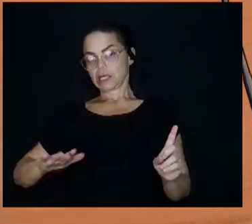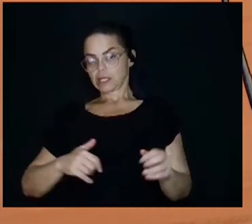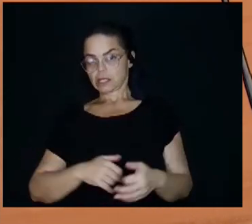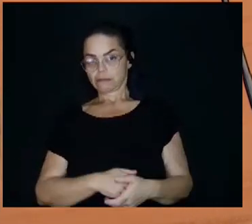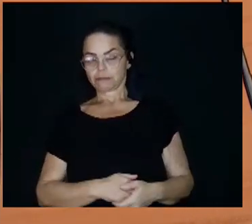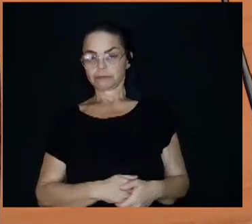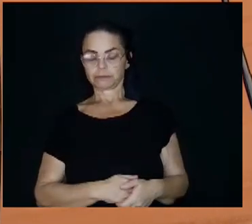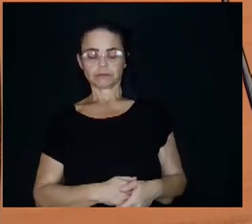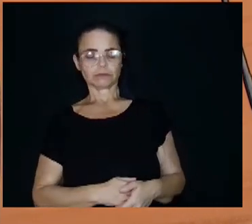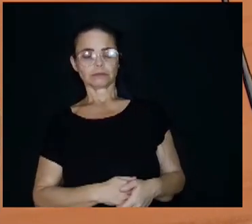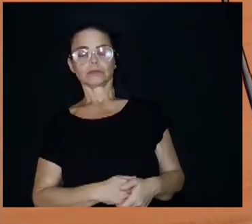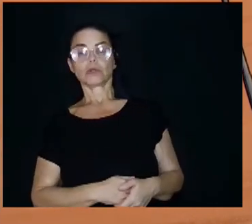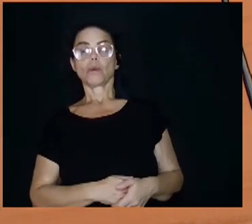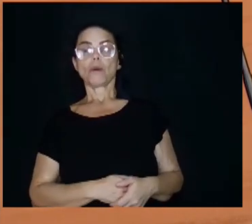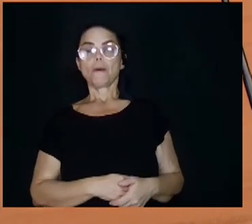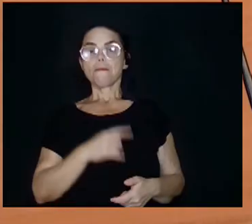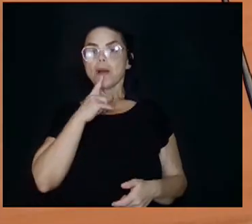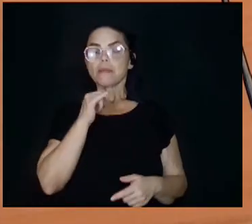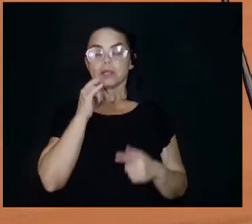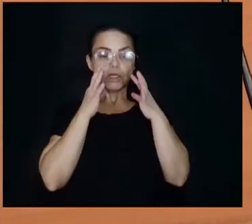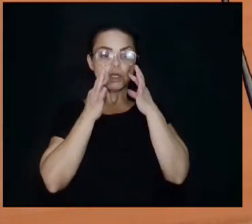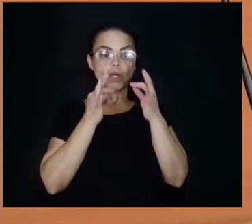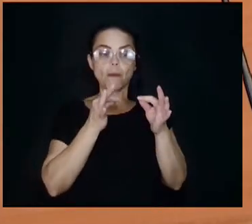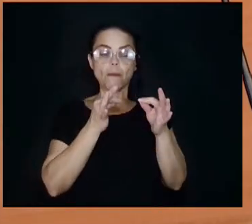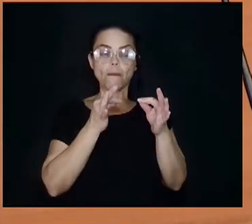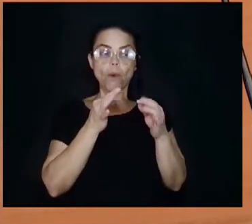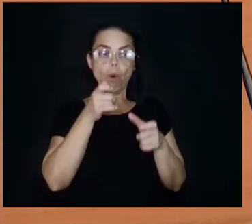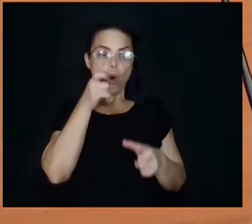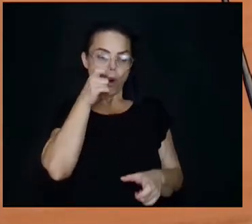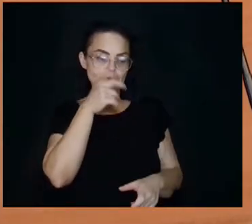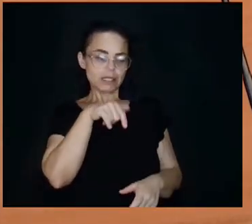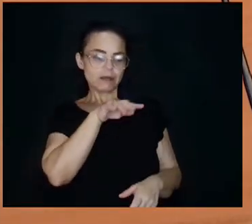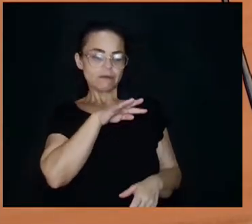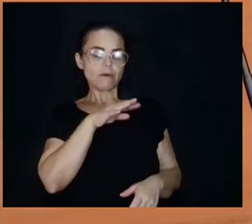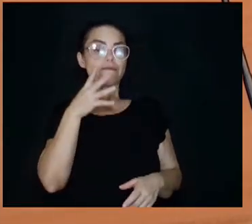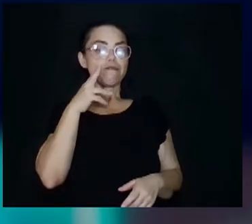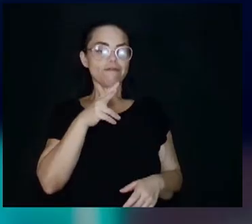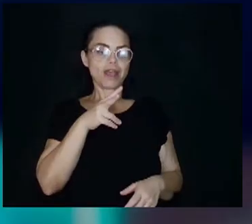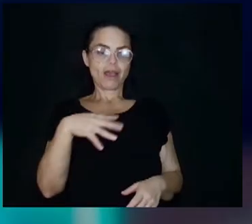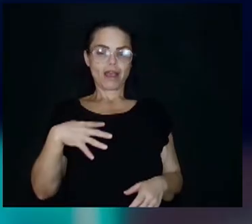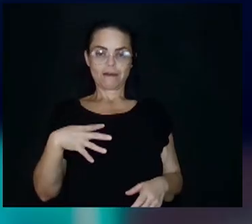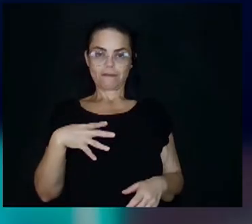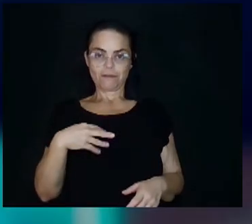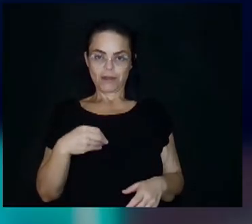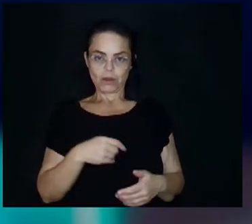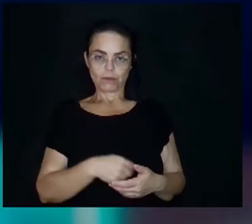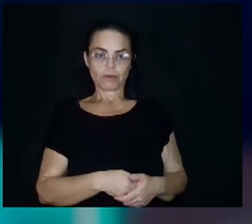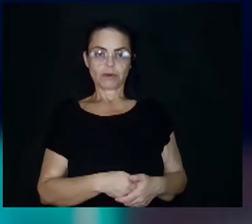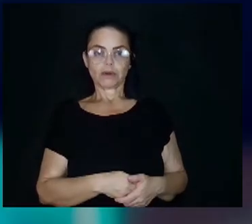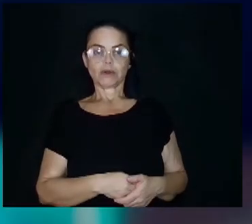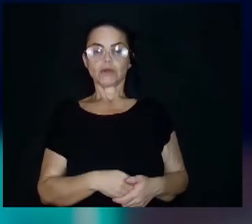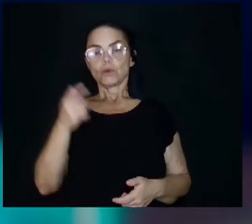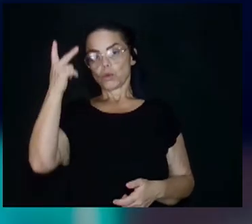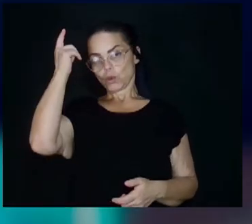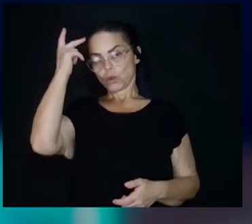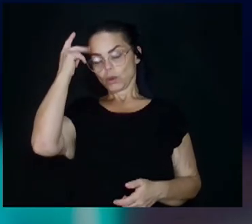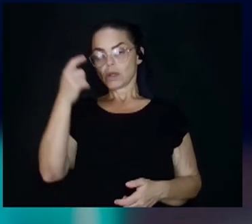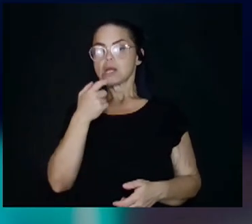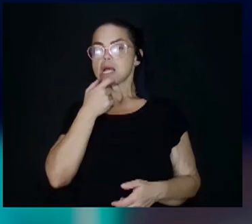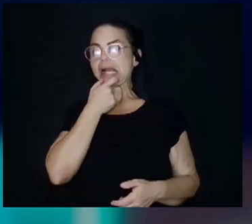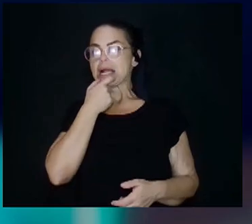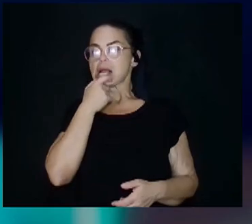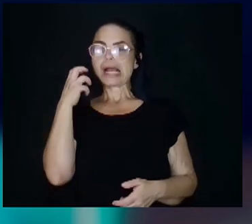Como eu falei, quando a gente fala da idade de início da gagueira, é muito comum a gagueira começar a se